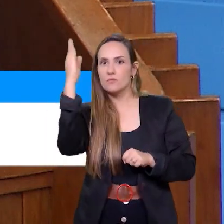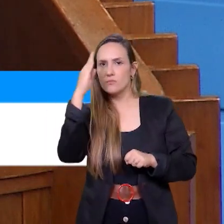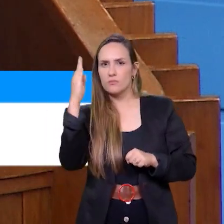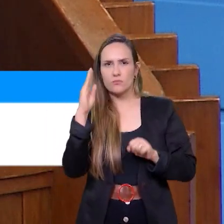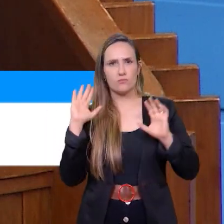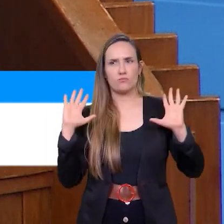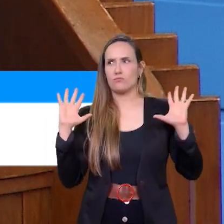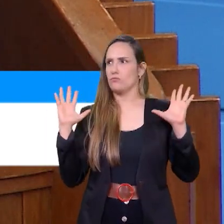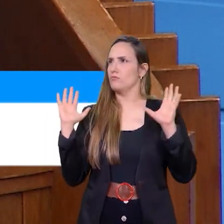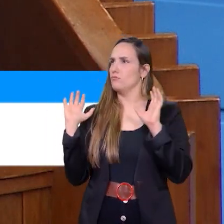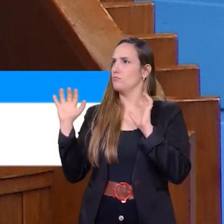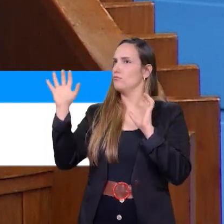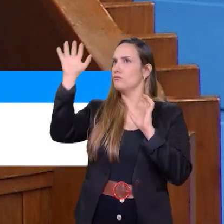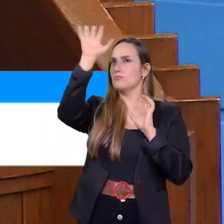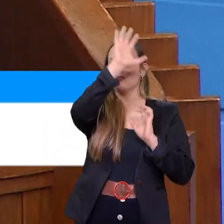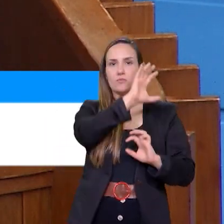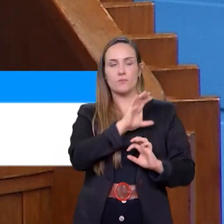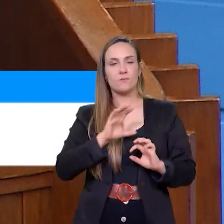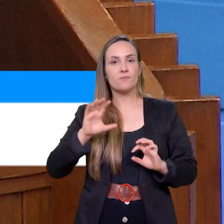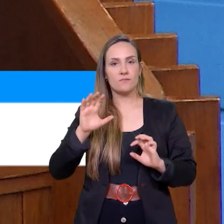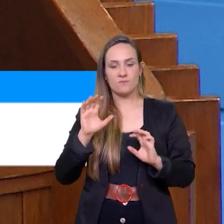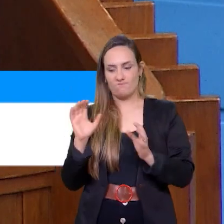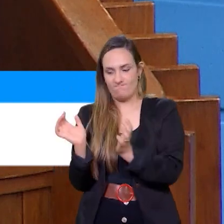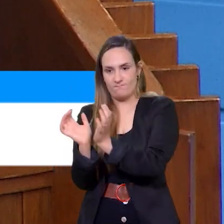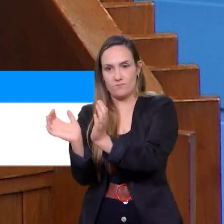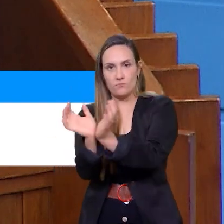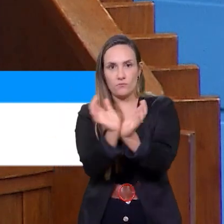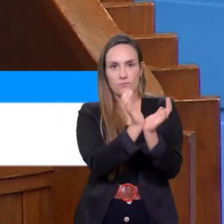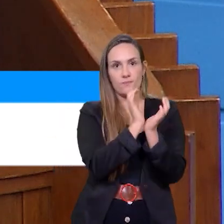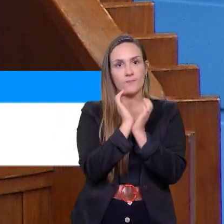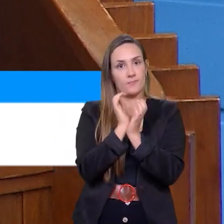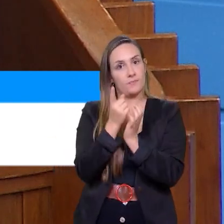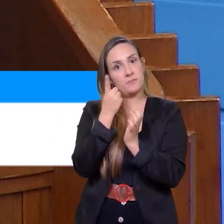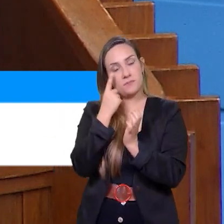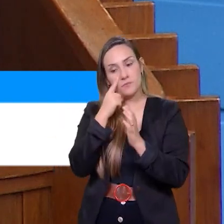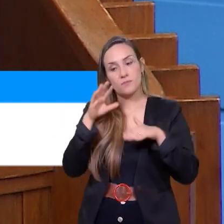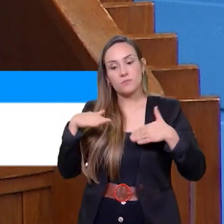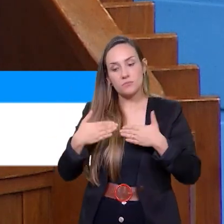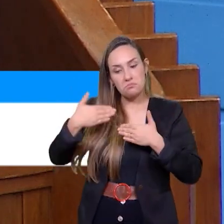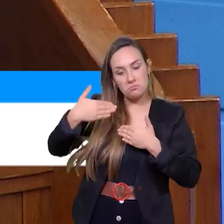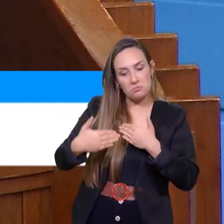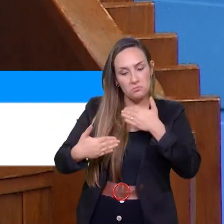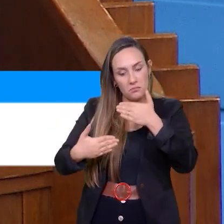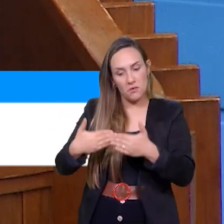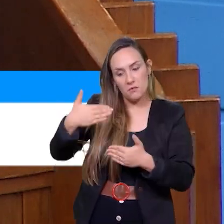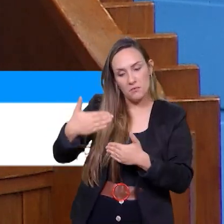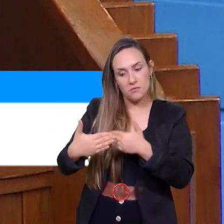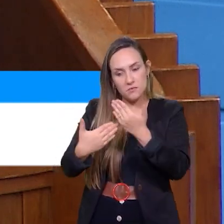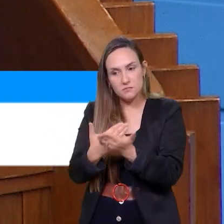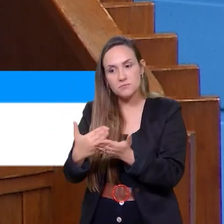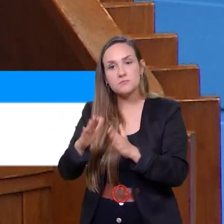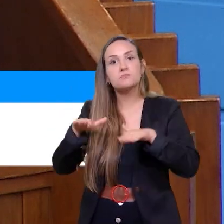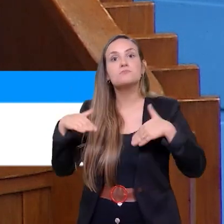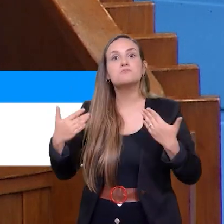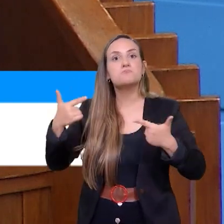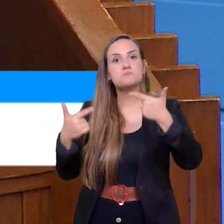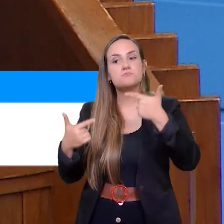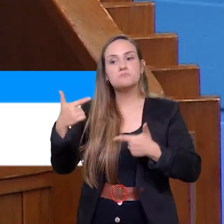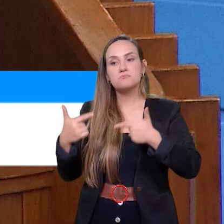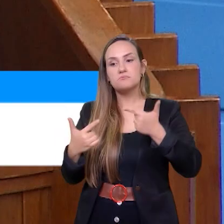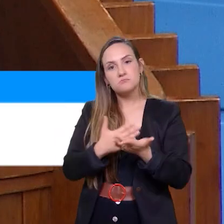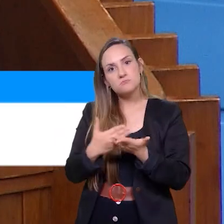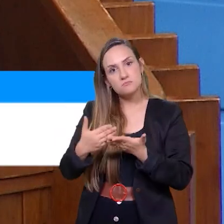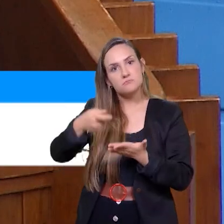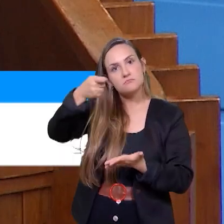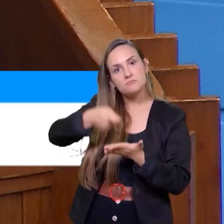conhecimento daquilo que acontece nesse momento no Brasil, em todos os setores, para que possa elaborar os primeiros